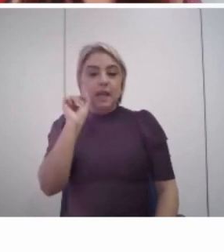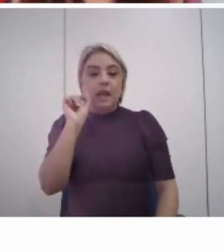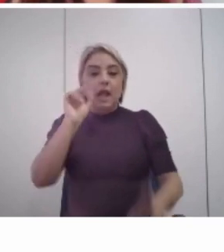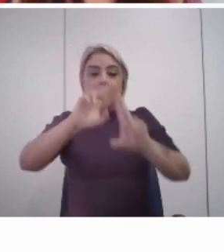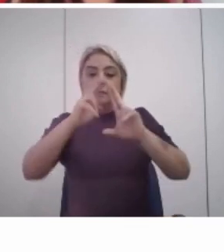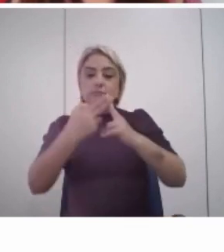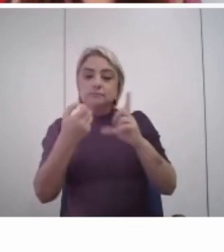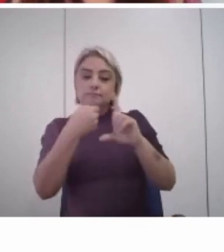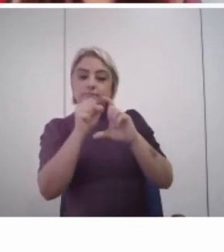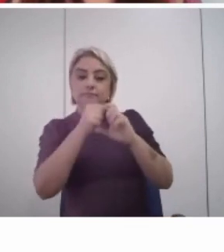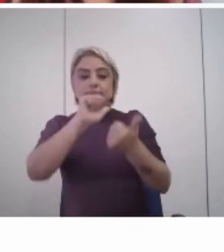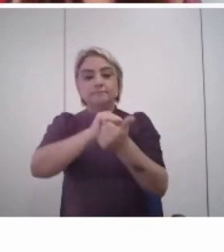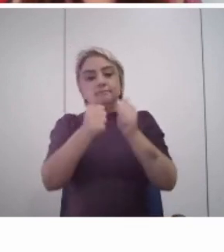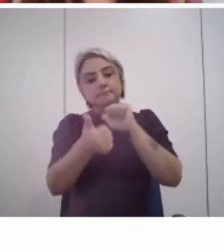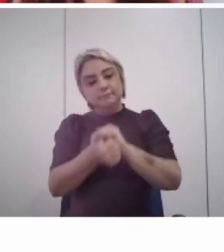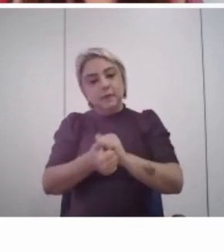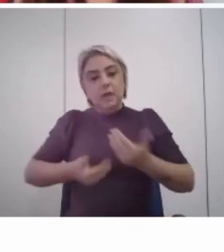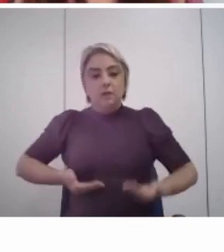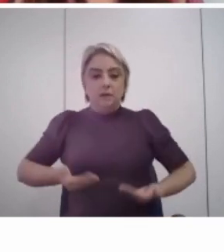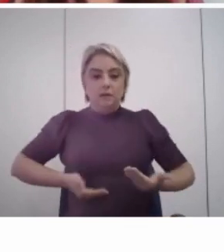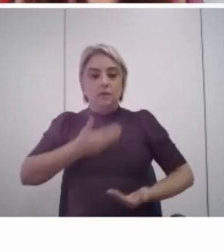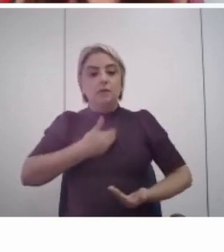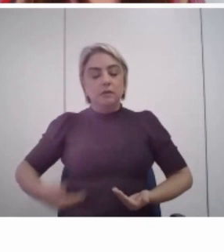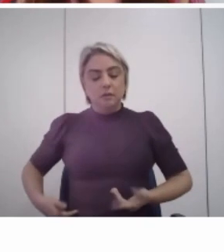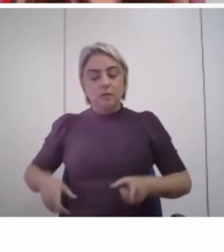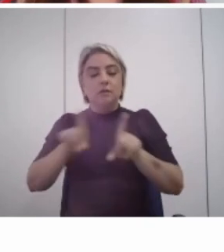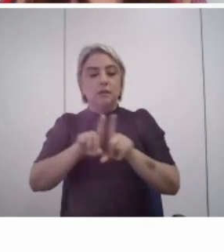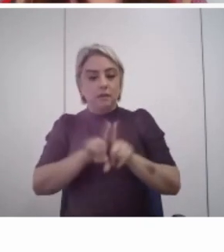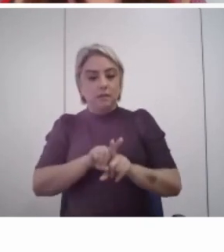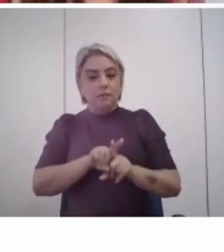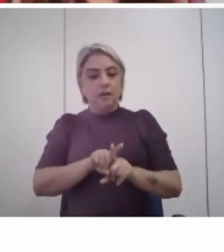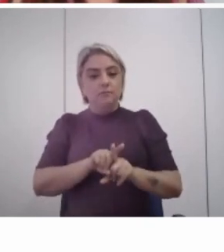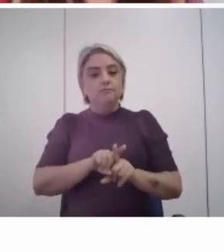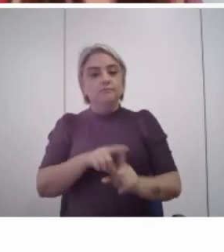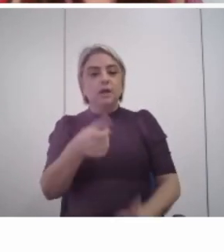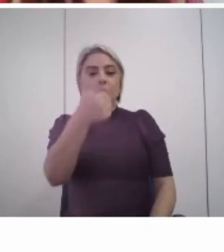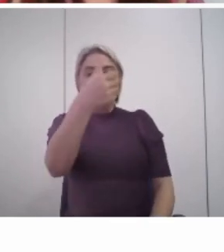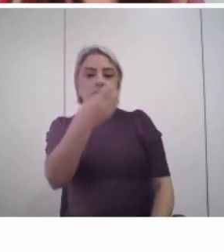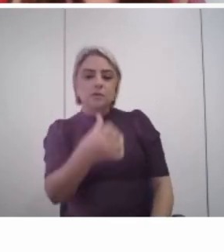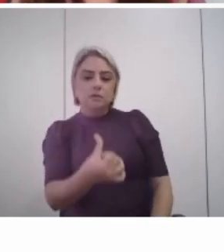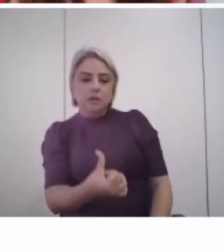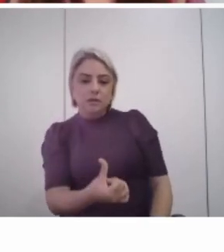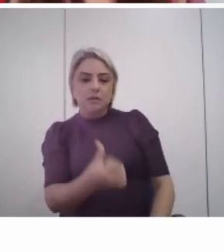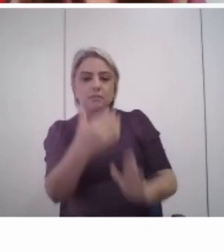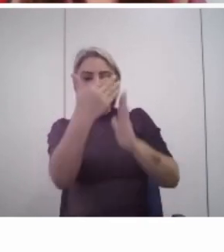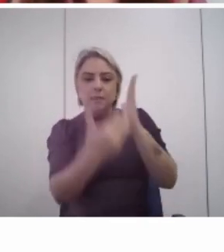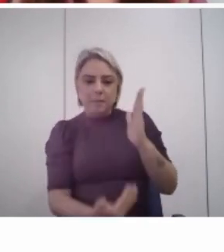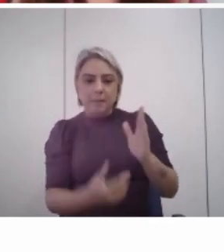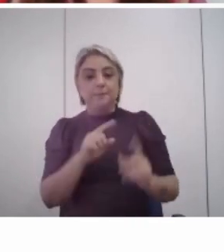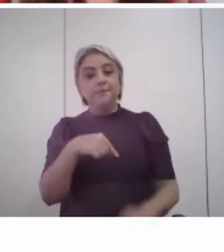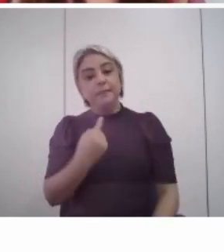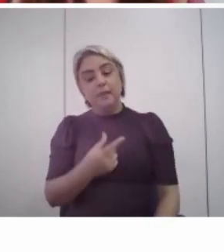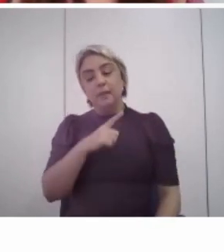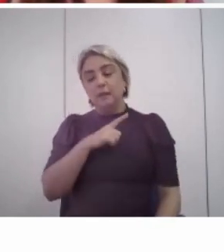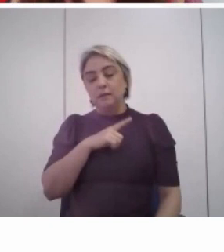reabilitada ou readaptada, no caso do serviço público, também vem como um desses itens, né? Porque ela preenche a mesma cota. E aí a gente